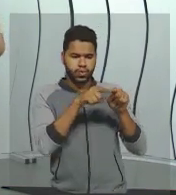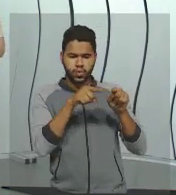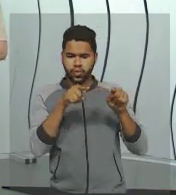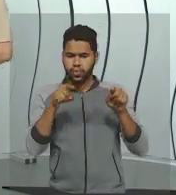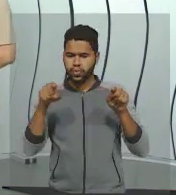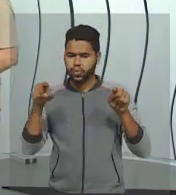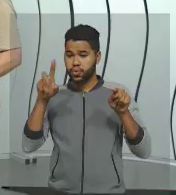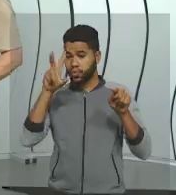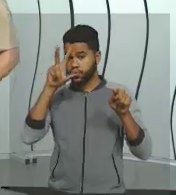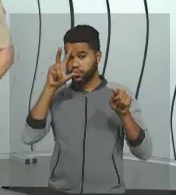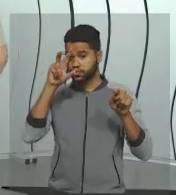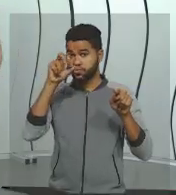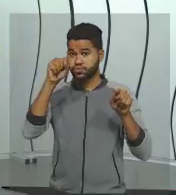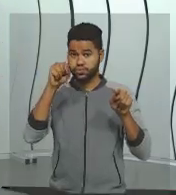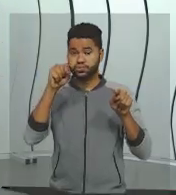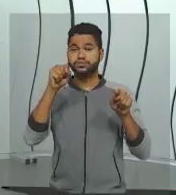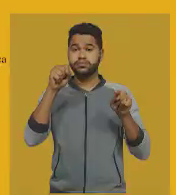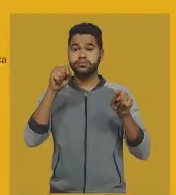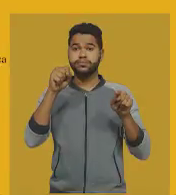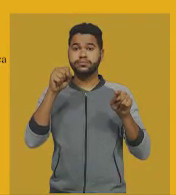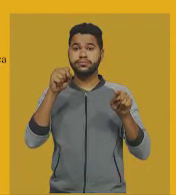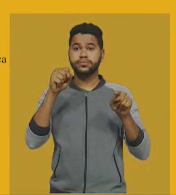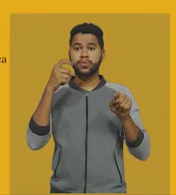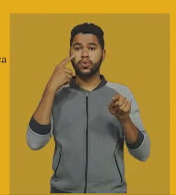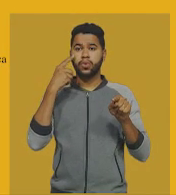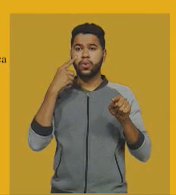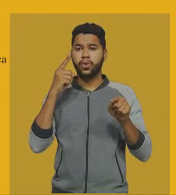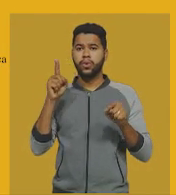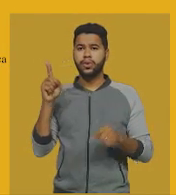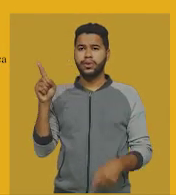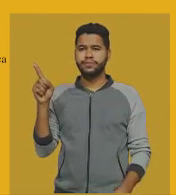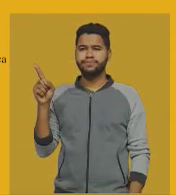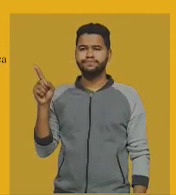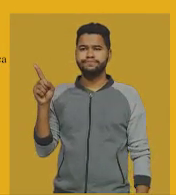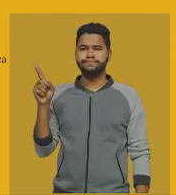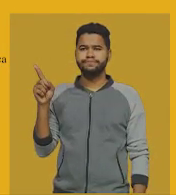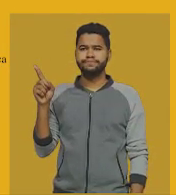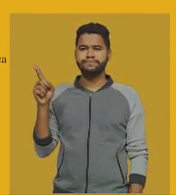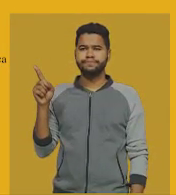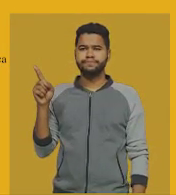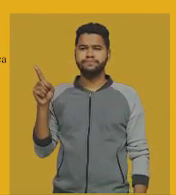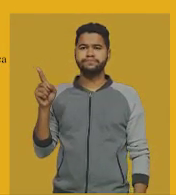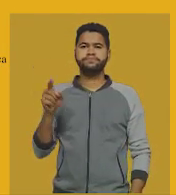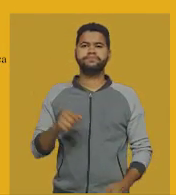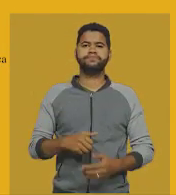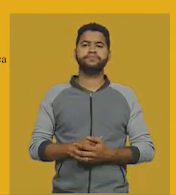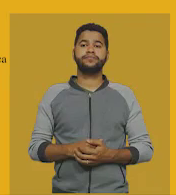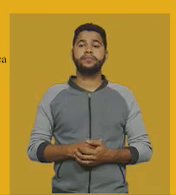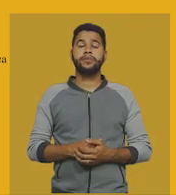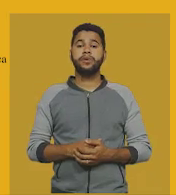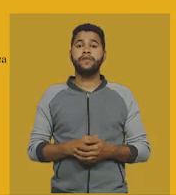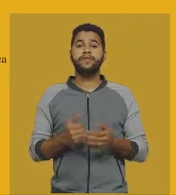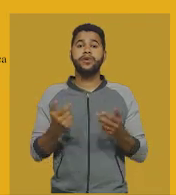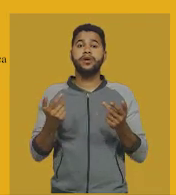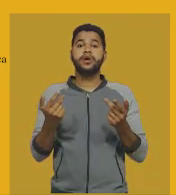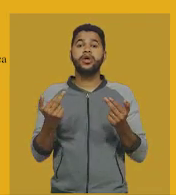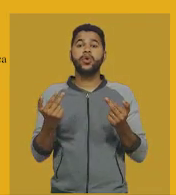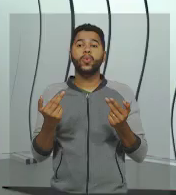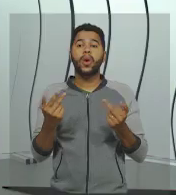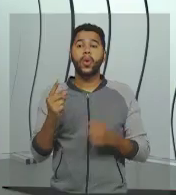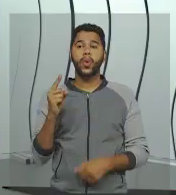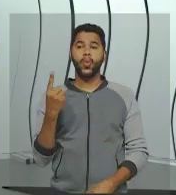alavanca. Dessa forma, esse seno de θ que está aparecendo aqui na minha expressão fica igual a